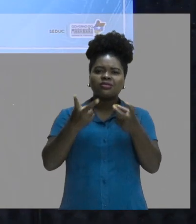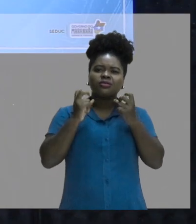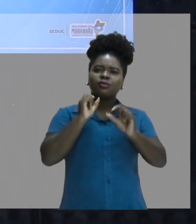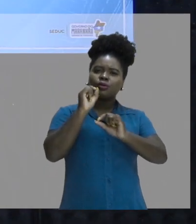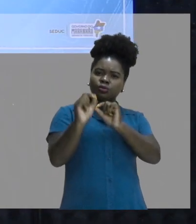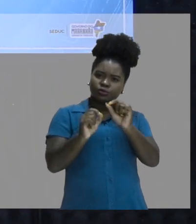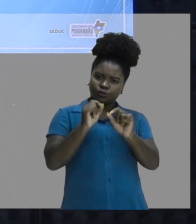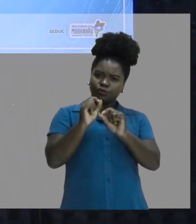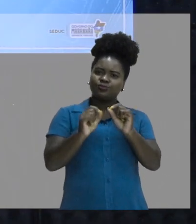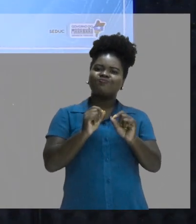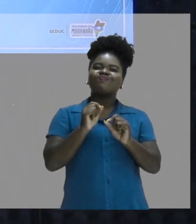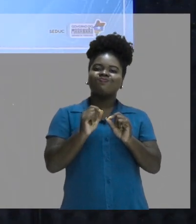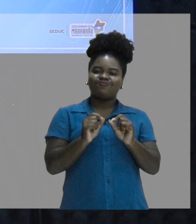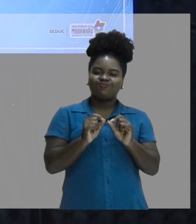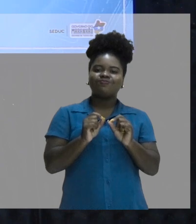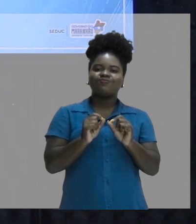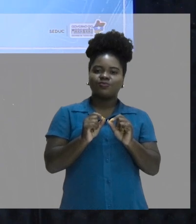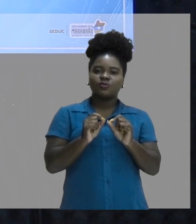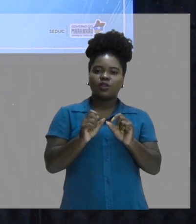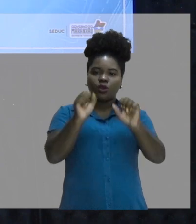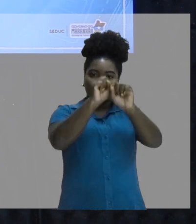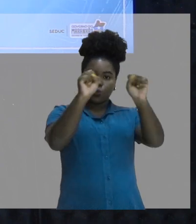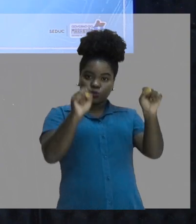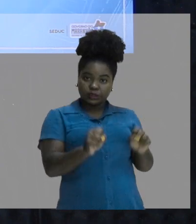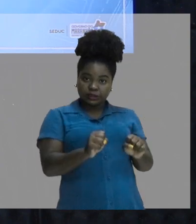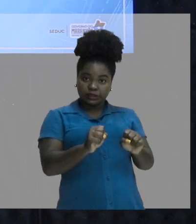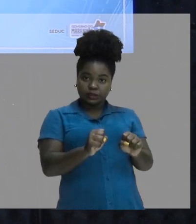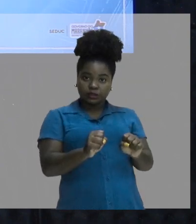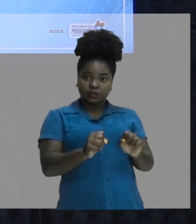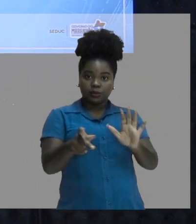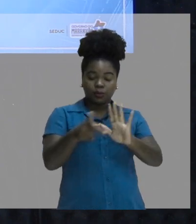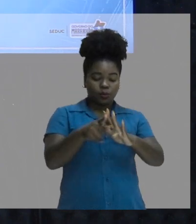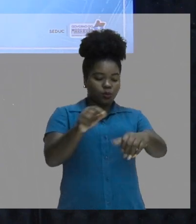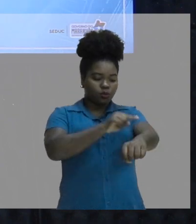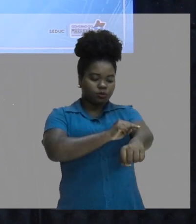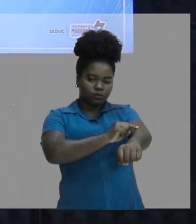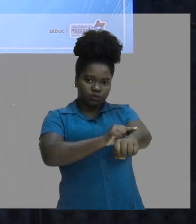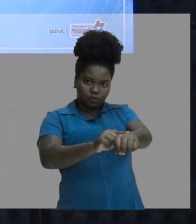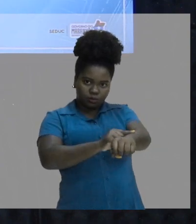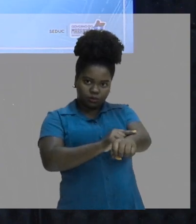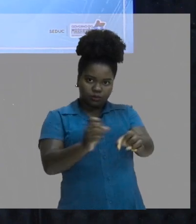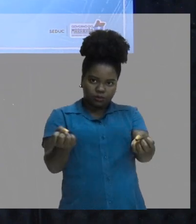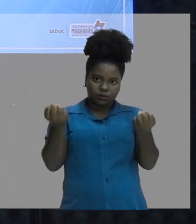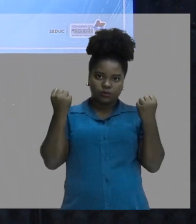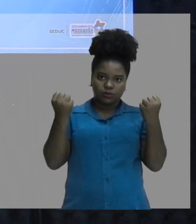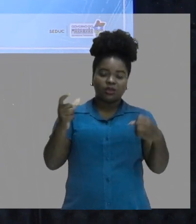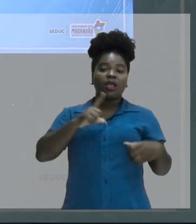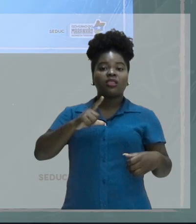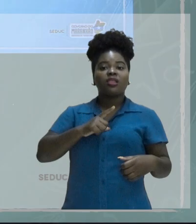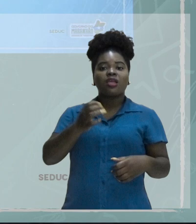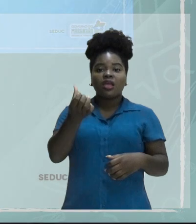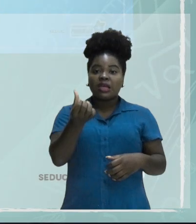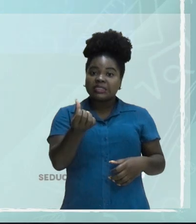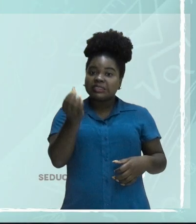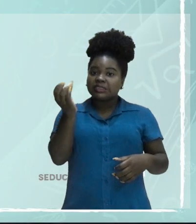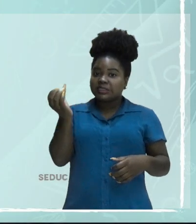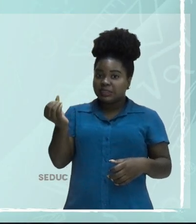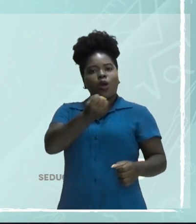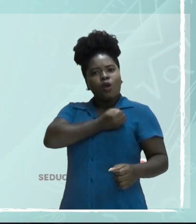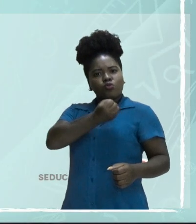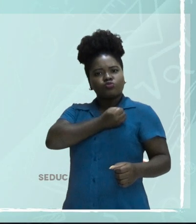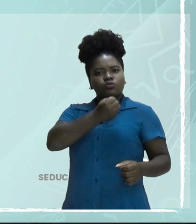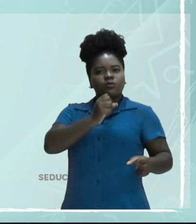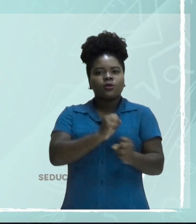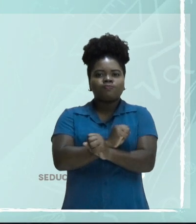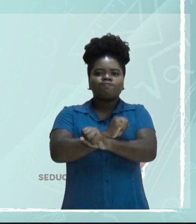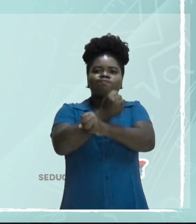percebemos aqui que o sistema muscular ele é composto por 600 músculos, um número bem maior